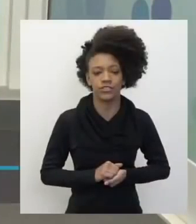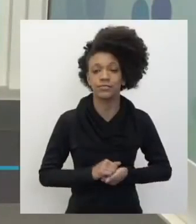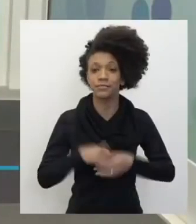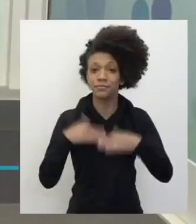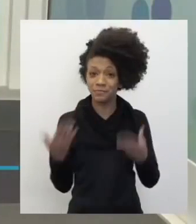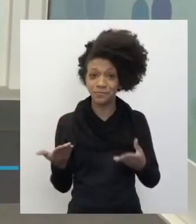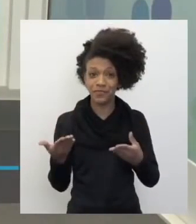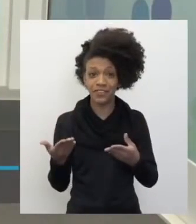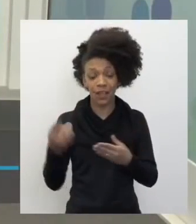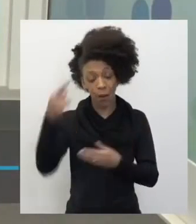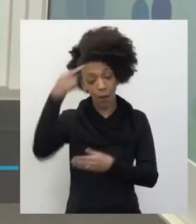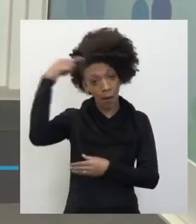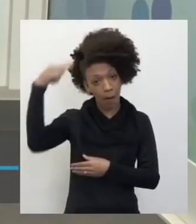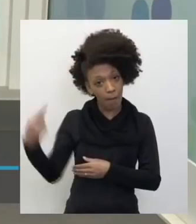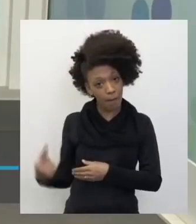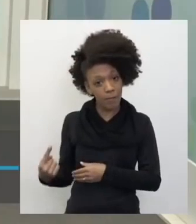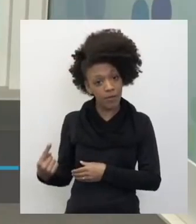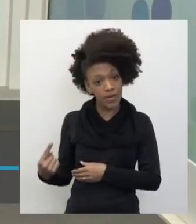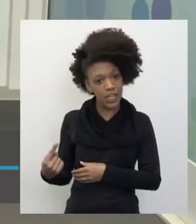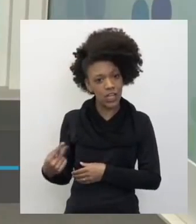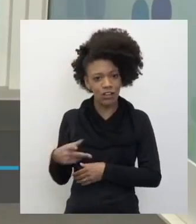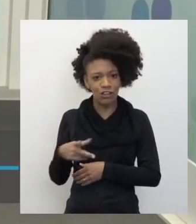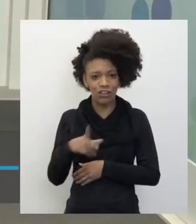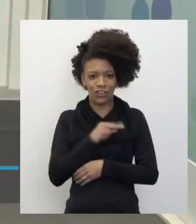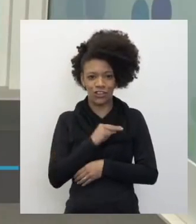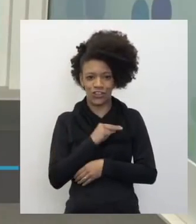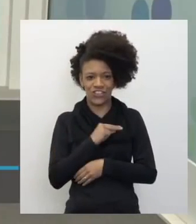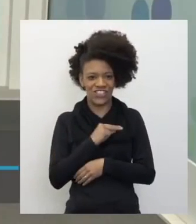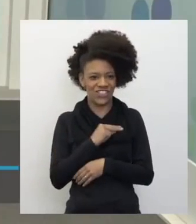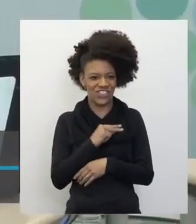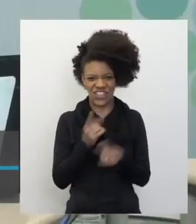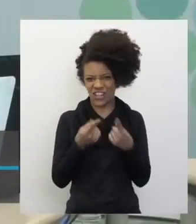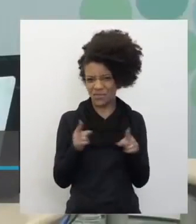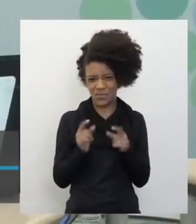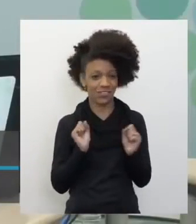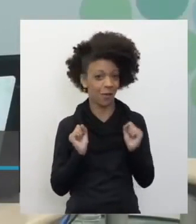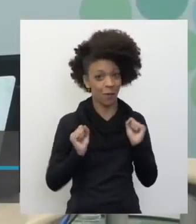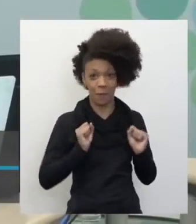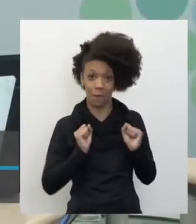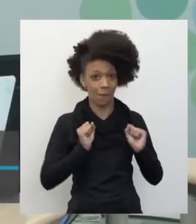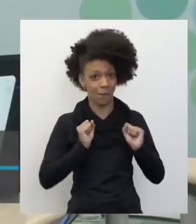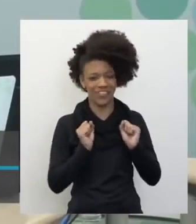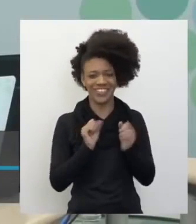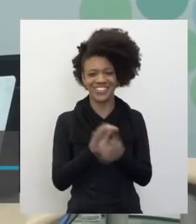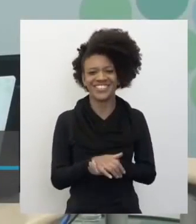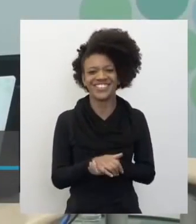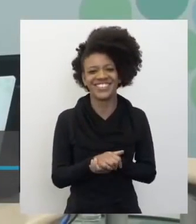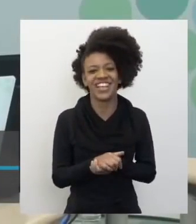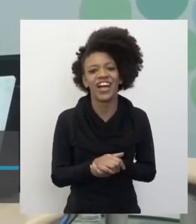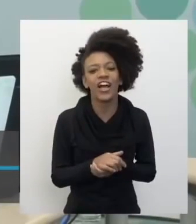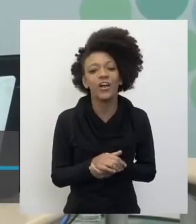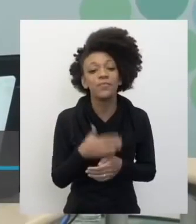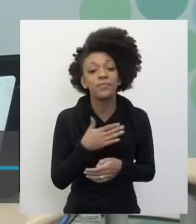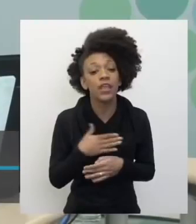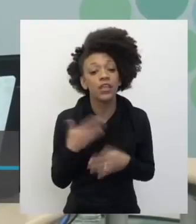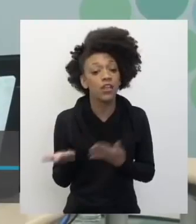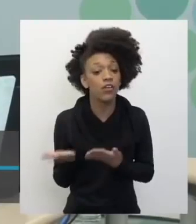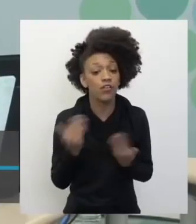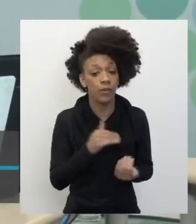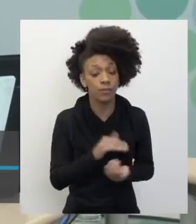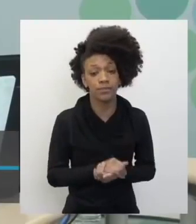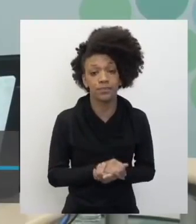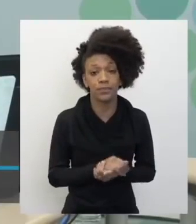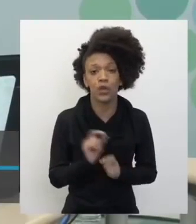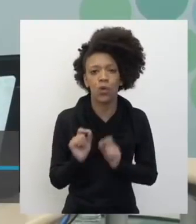Então, Mônica. A gente tá aqui animada porque essa música foi tava muito boa, legal. A música tava boa, né, gente? Então, bora lá.